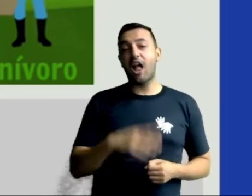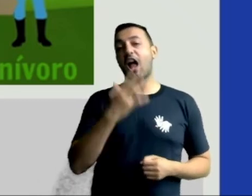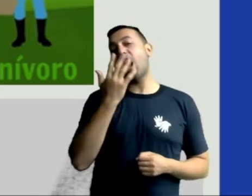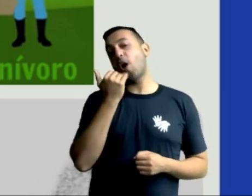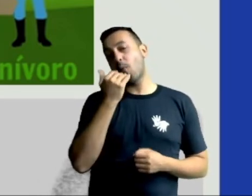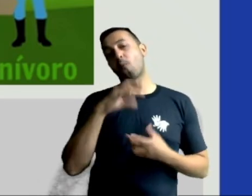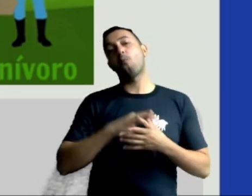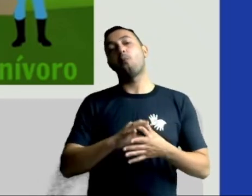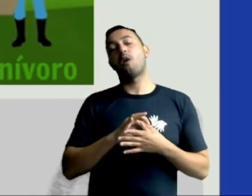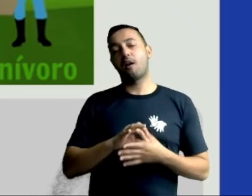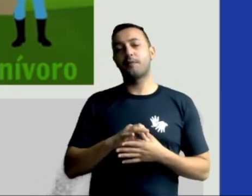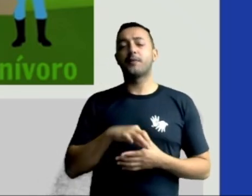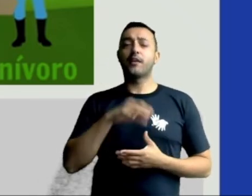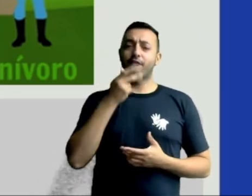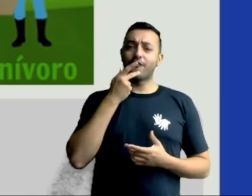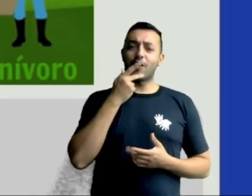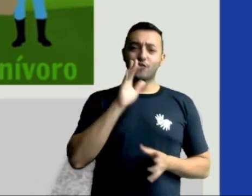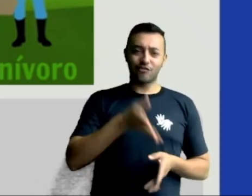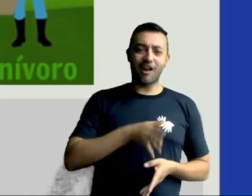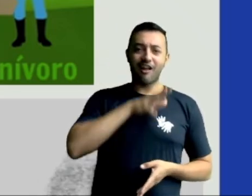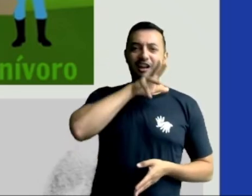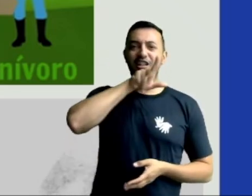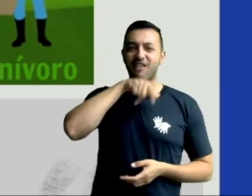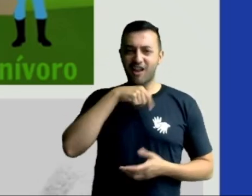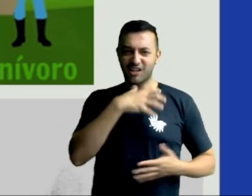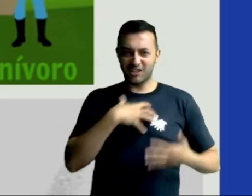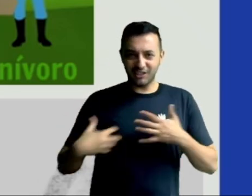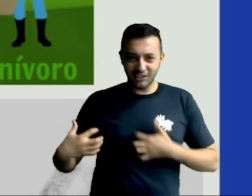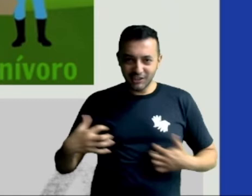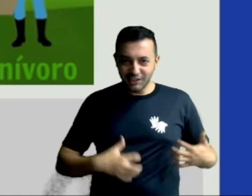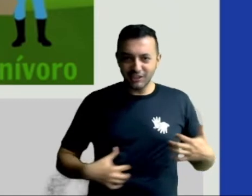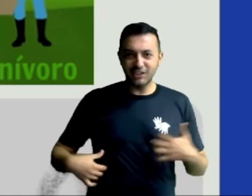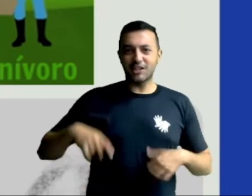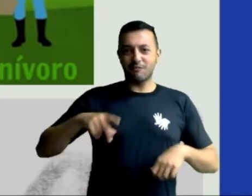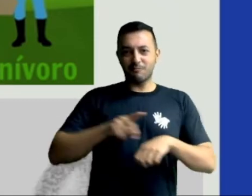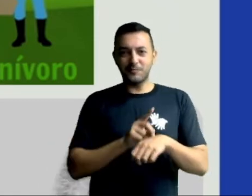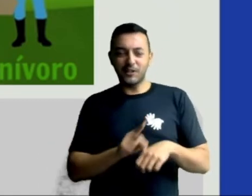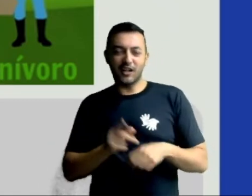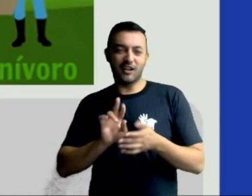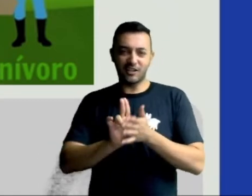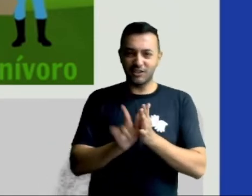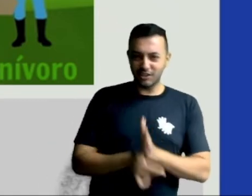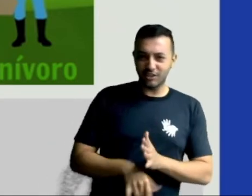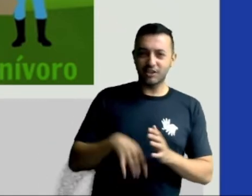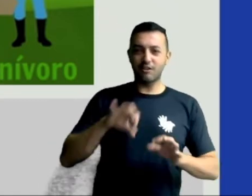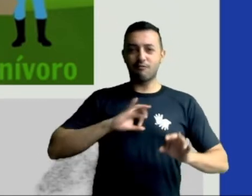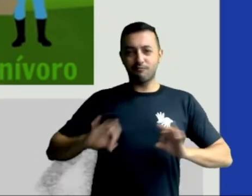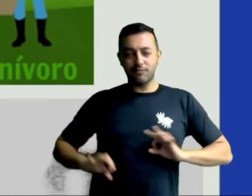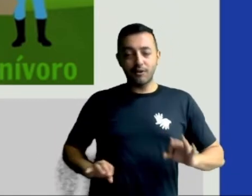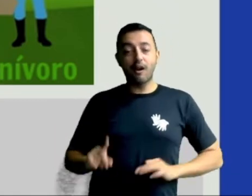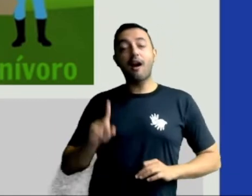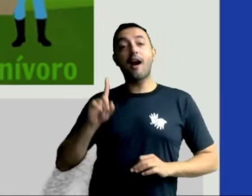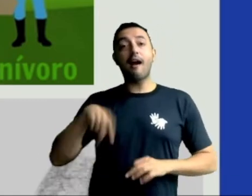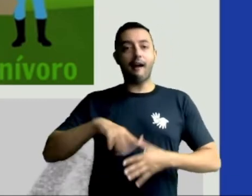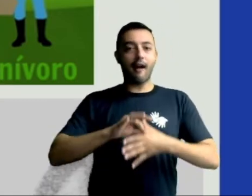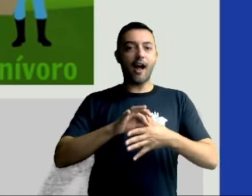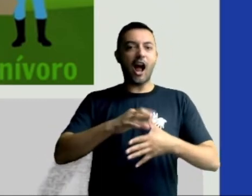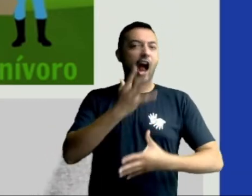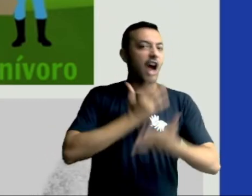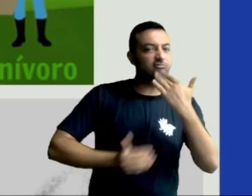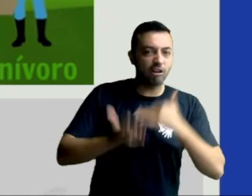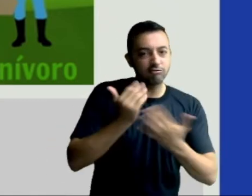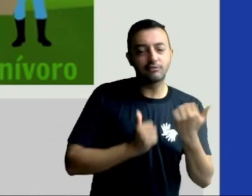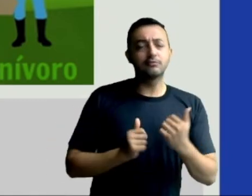Esses animais, leão, que eu falei aqui, o tigre, o leopardo, a onça, eles são animais carnívoros. O que é